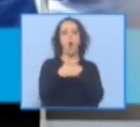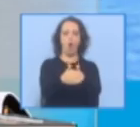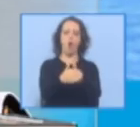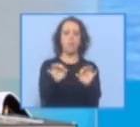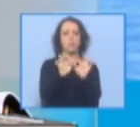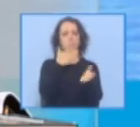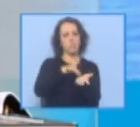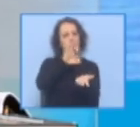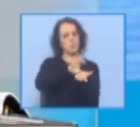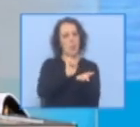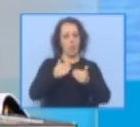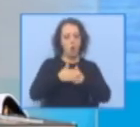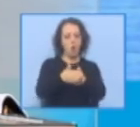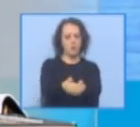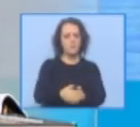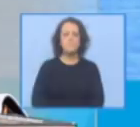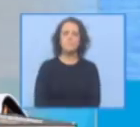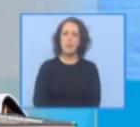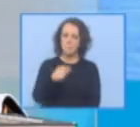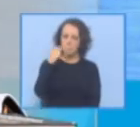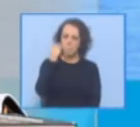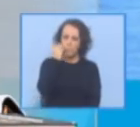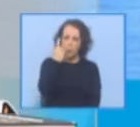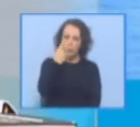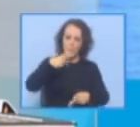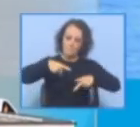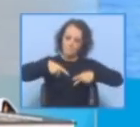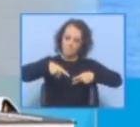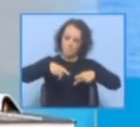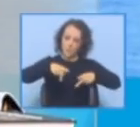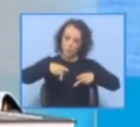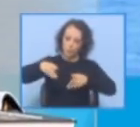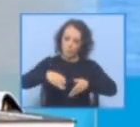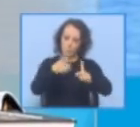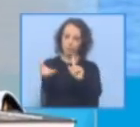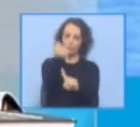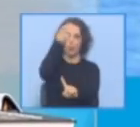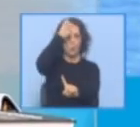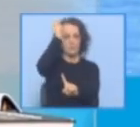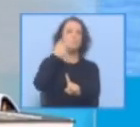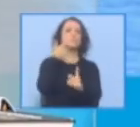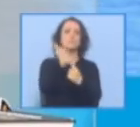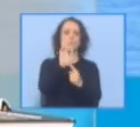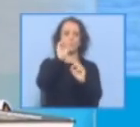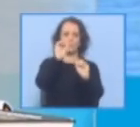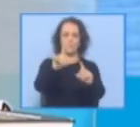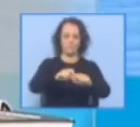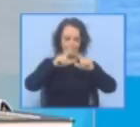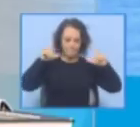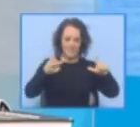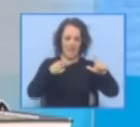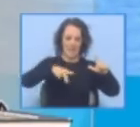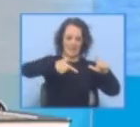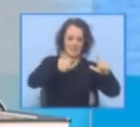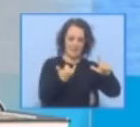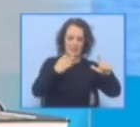E é uma metodologia acertada para chegar ao conceito, desde logo o primeiro que estou a ver, anti-abolicionismo, não é?